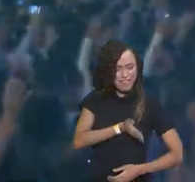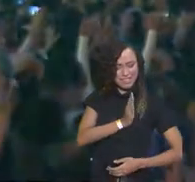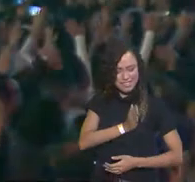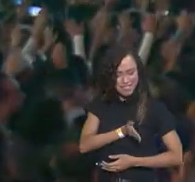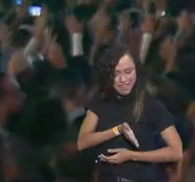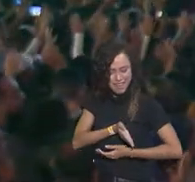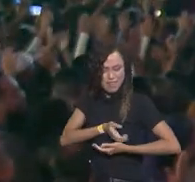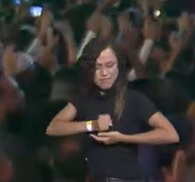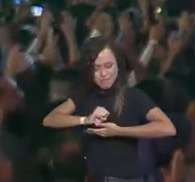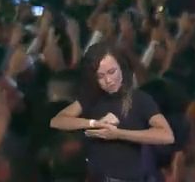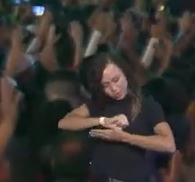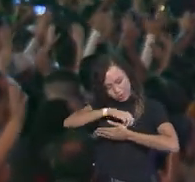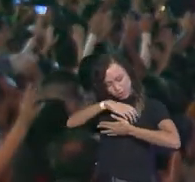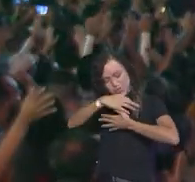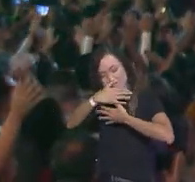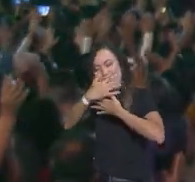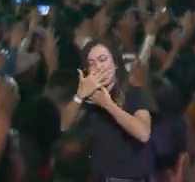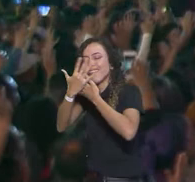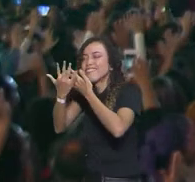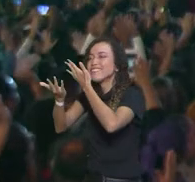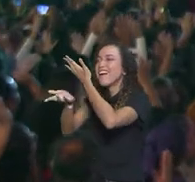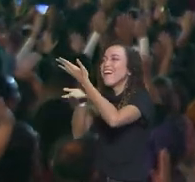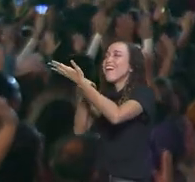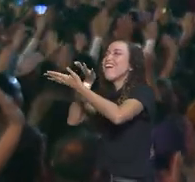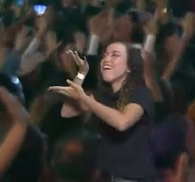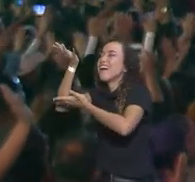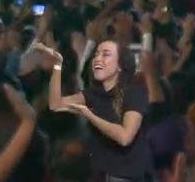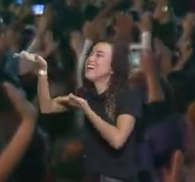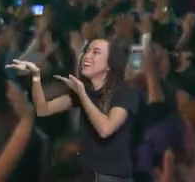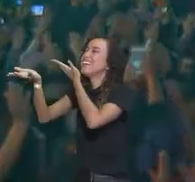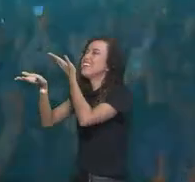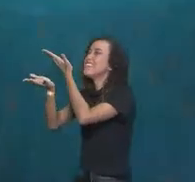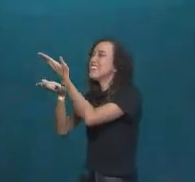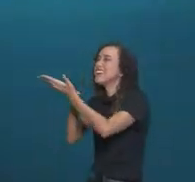meu coração eu quero